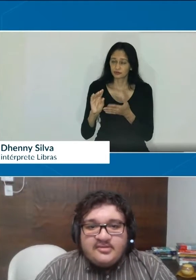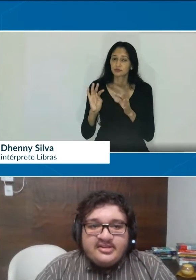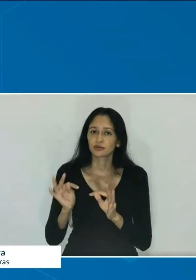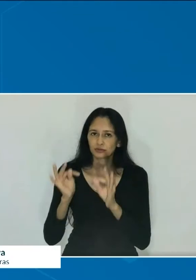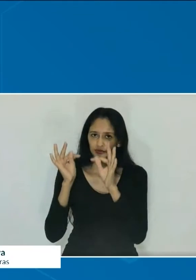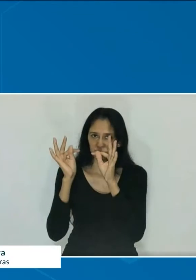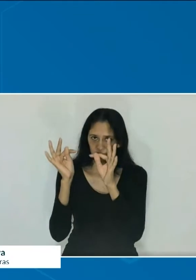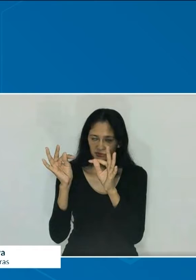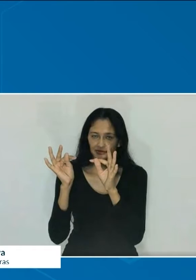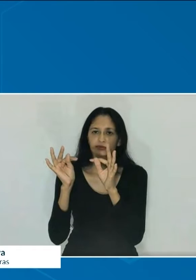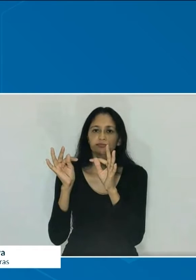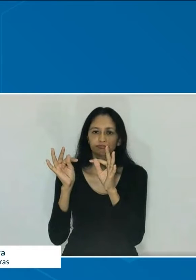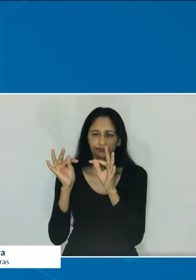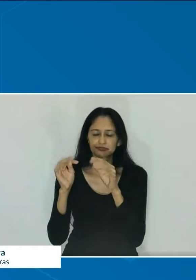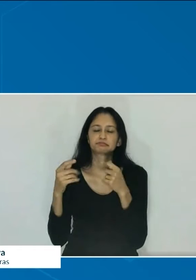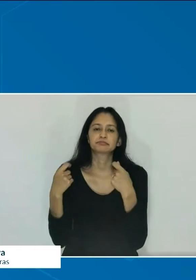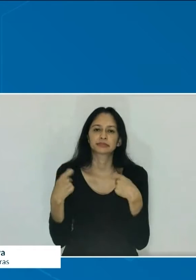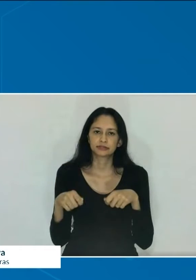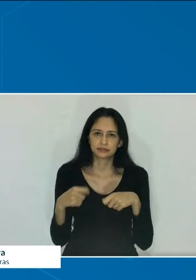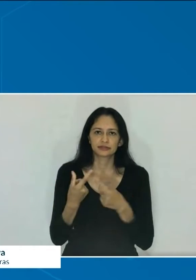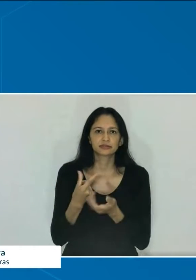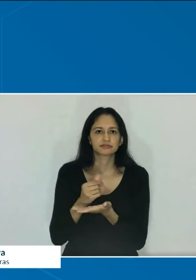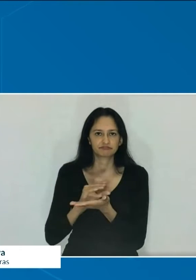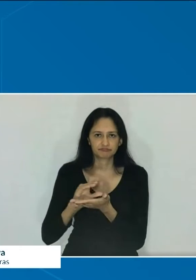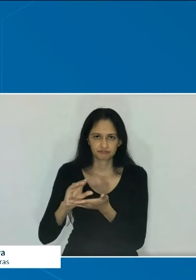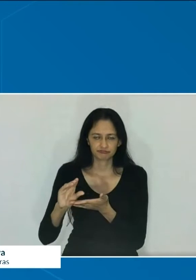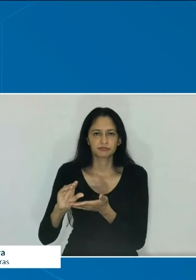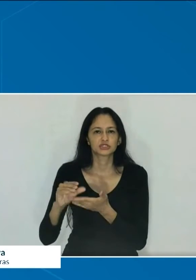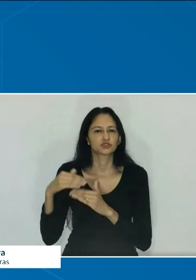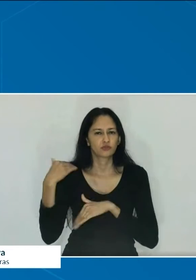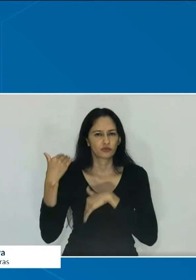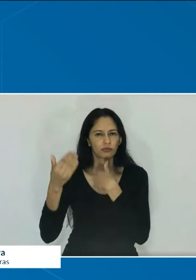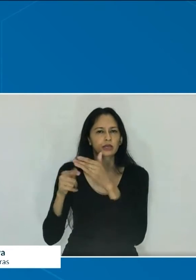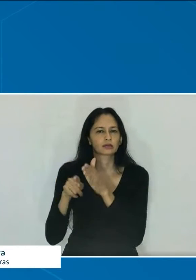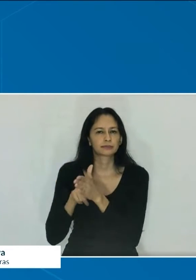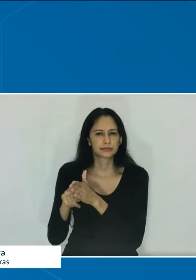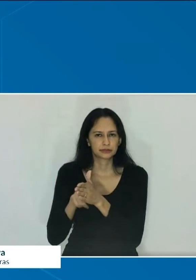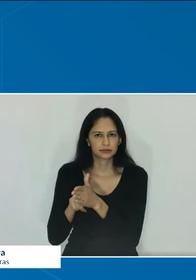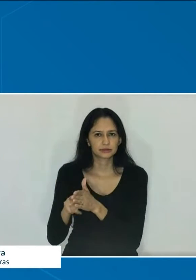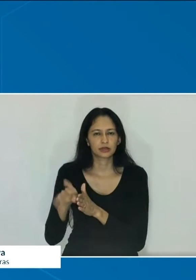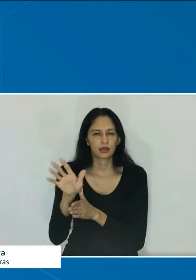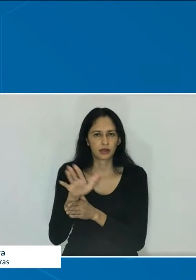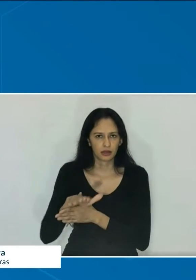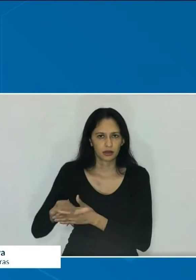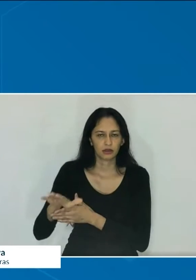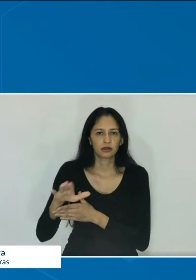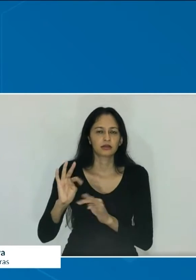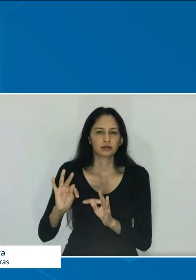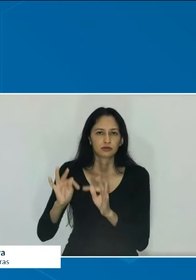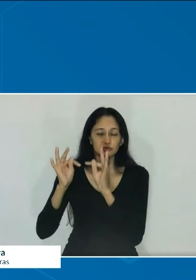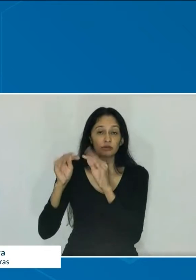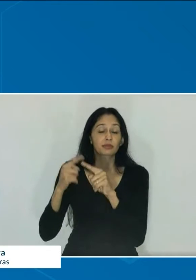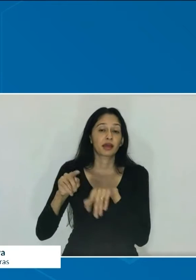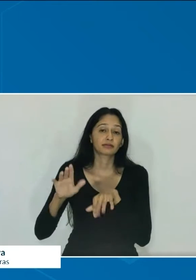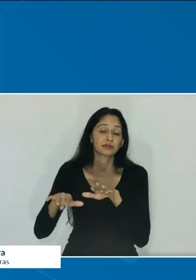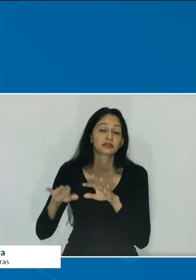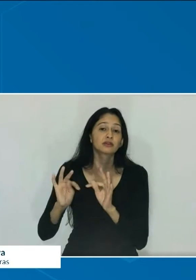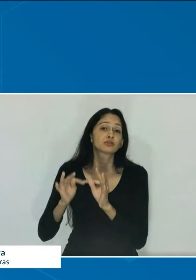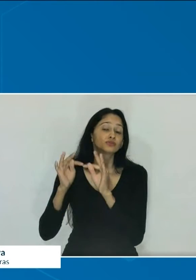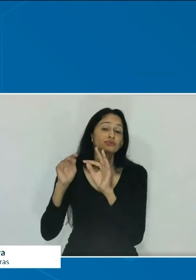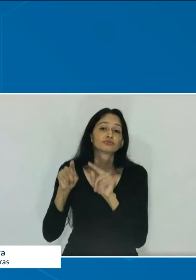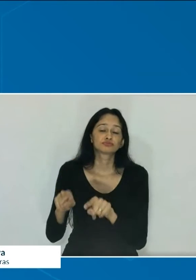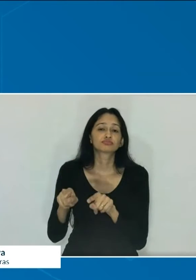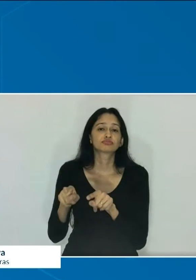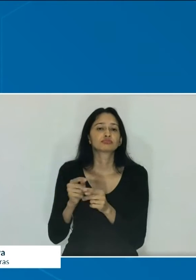né? Então, é necessário ter um investimento no desenvolvimento, porque muitas dessas tecnologias, elas ainda estão de